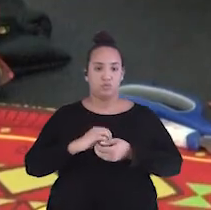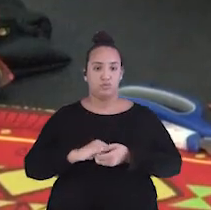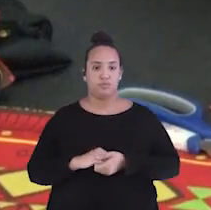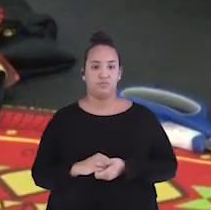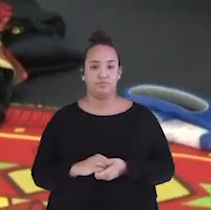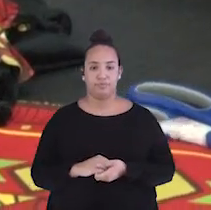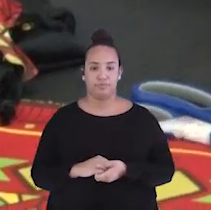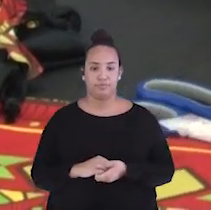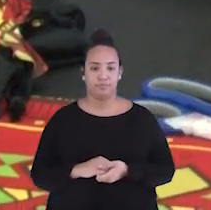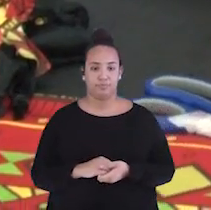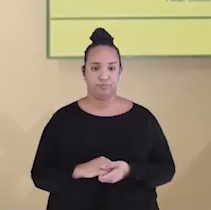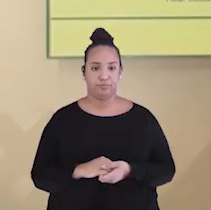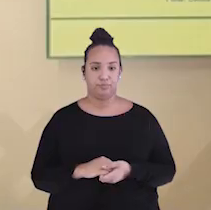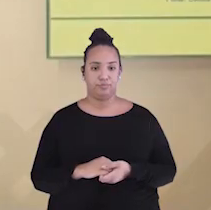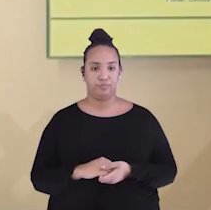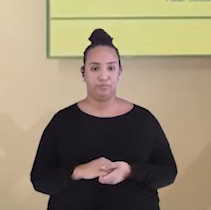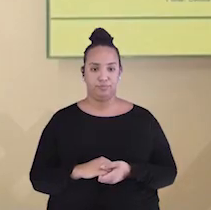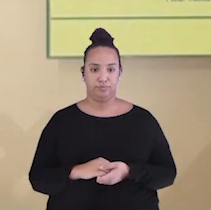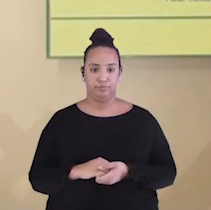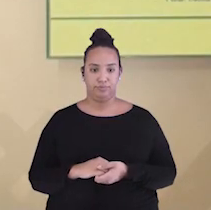bracinhos dela.